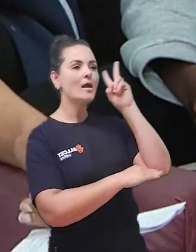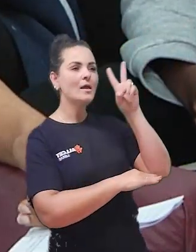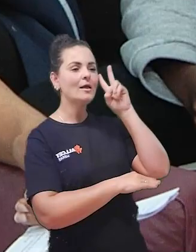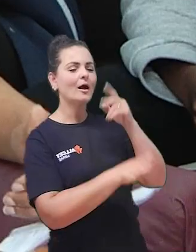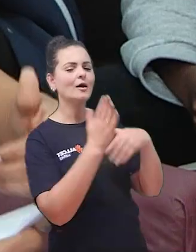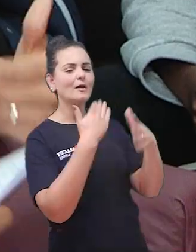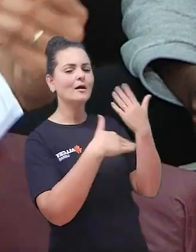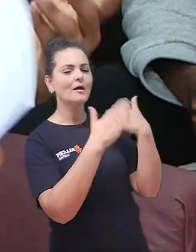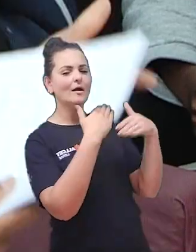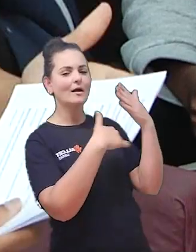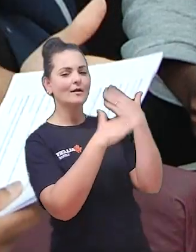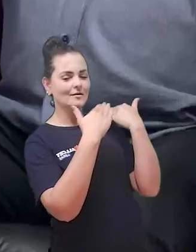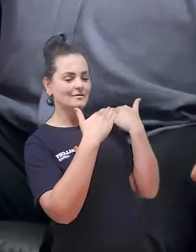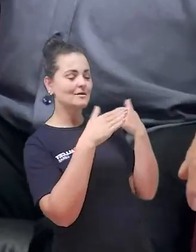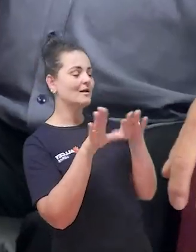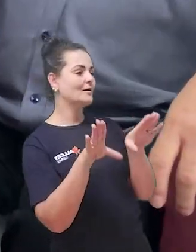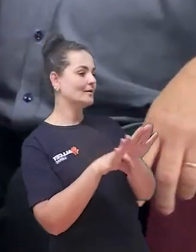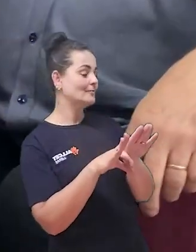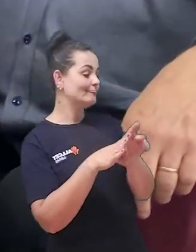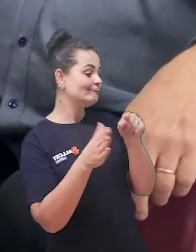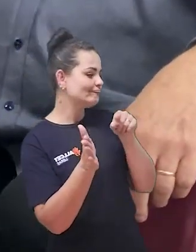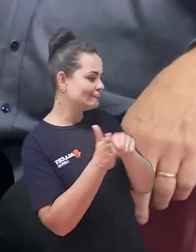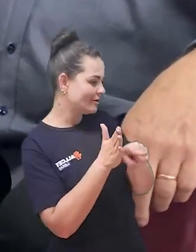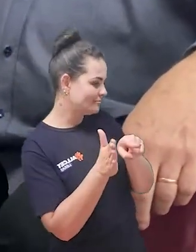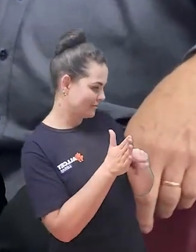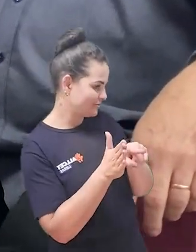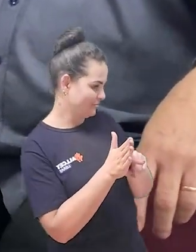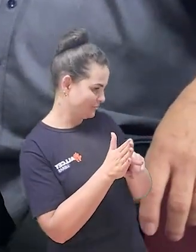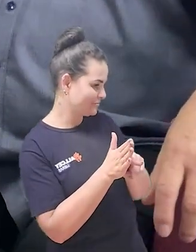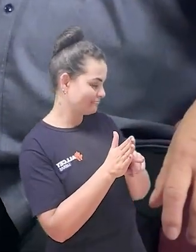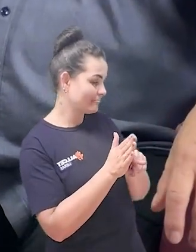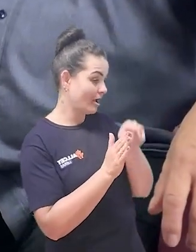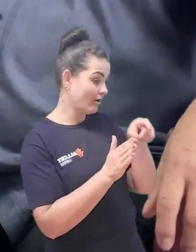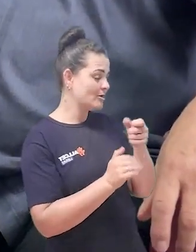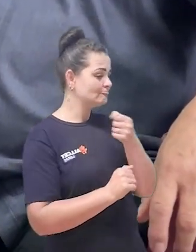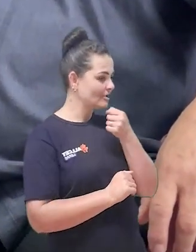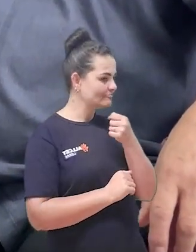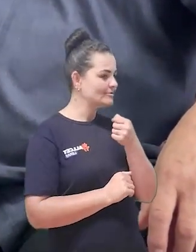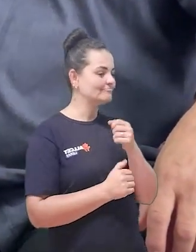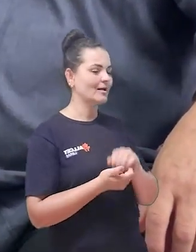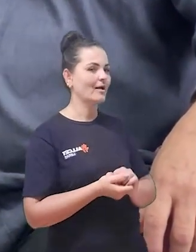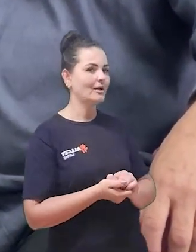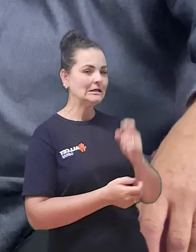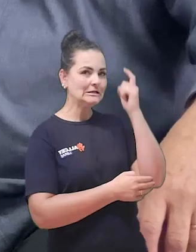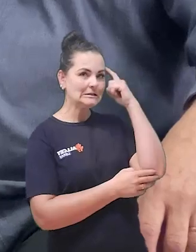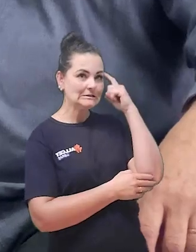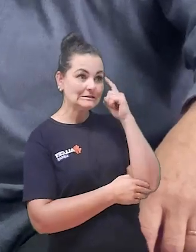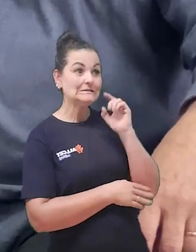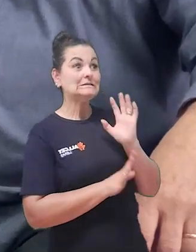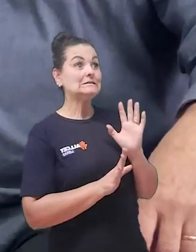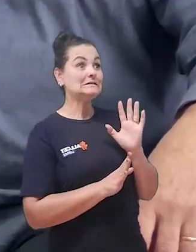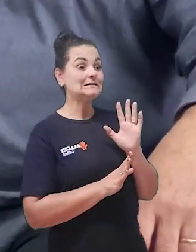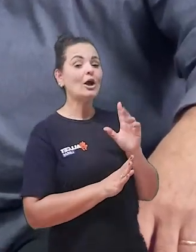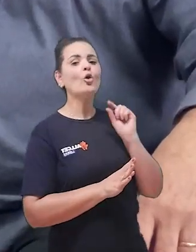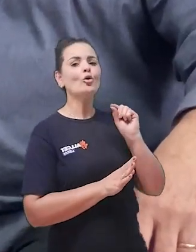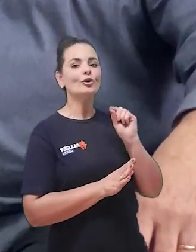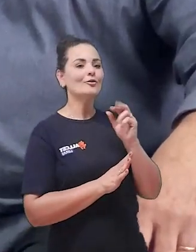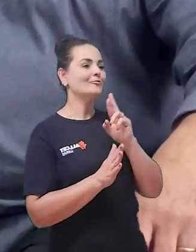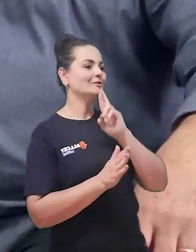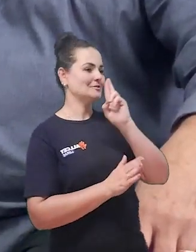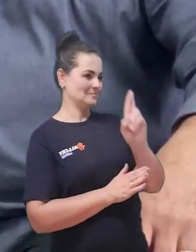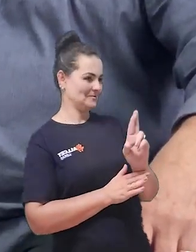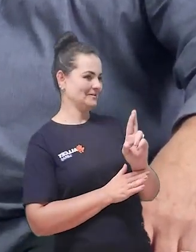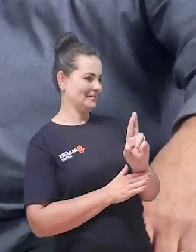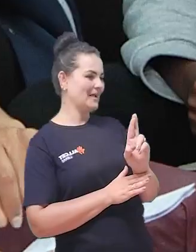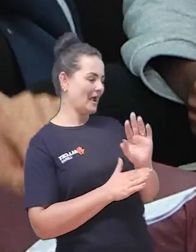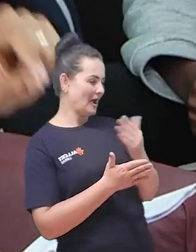histórias, fazer algumas perguntas que até mesmo o nosso entrevistado pense, e agora, o que eu vou responder, né? Como foi agora da questão